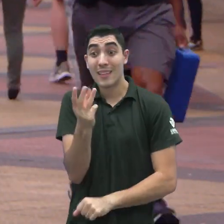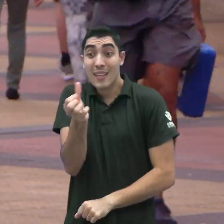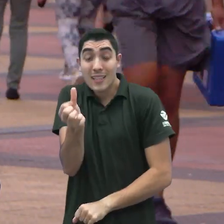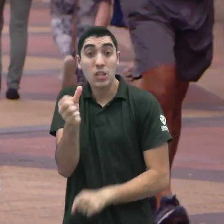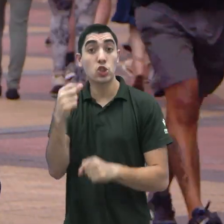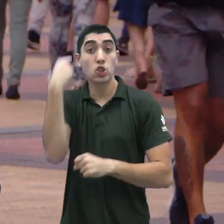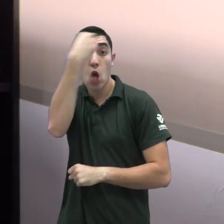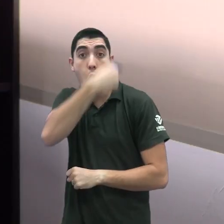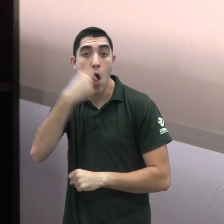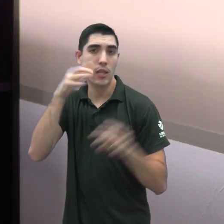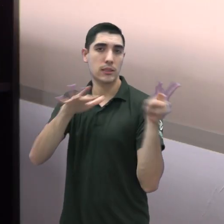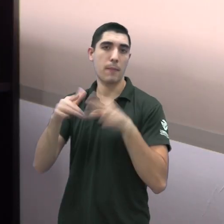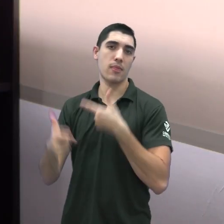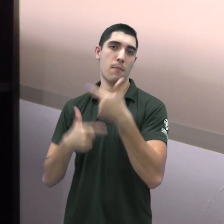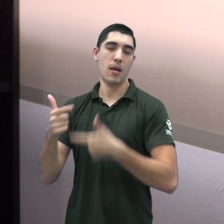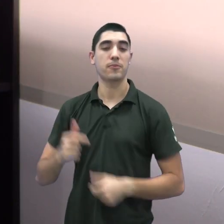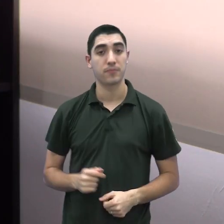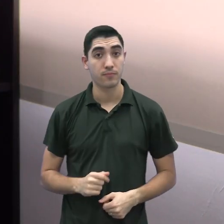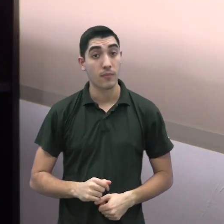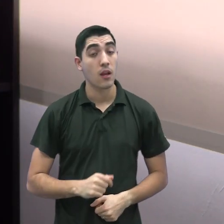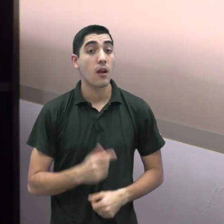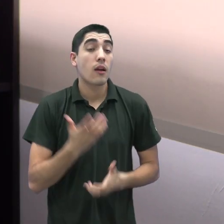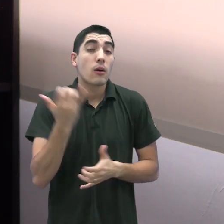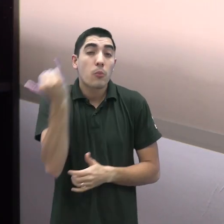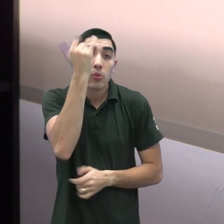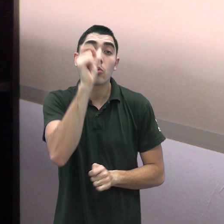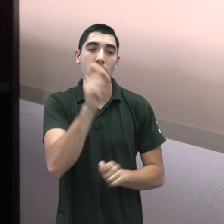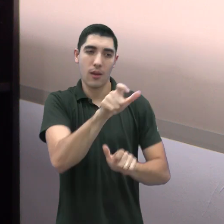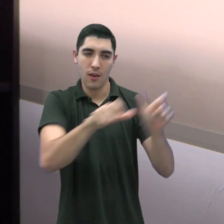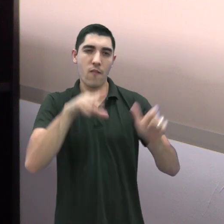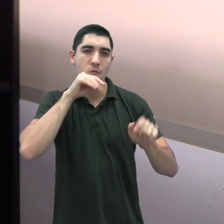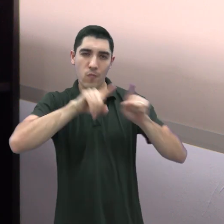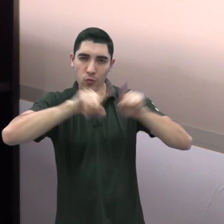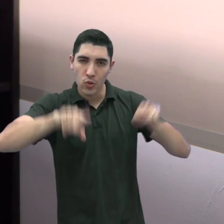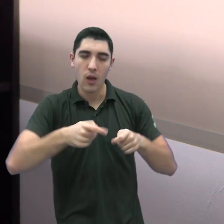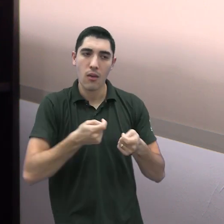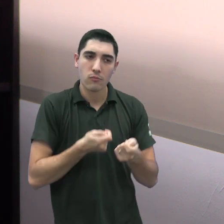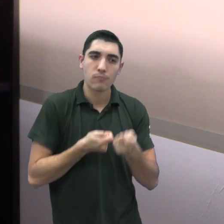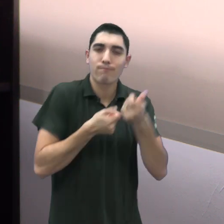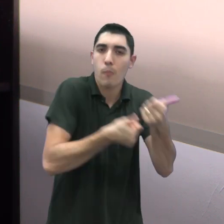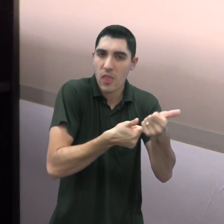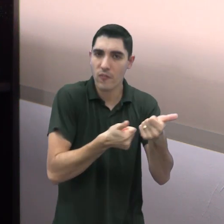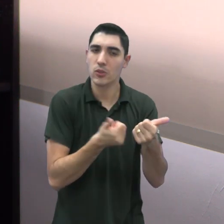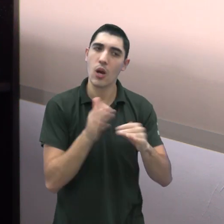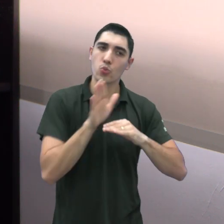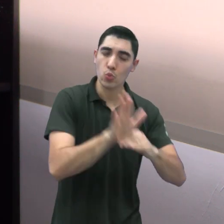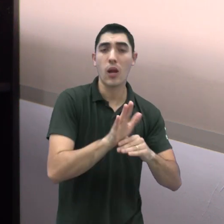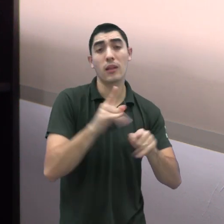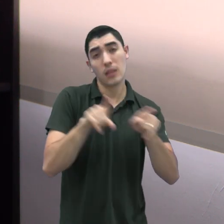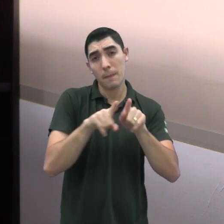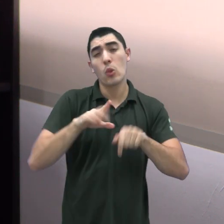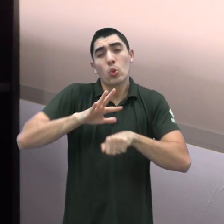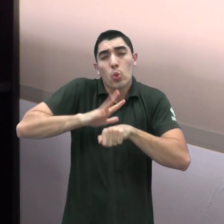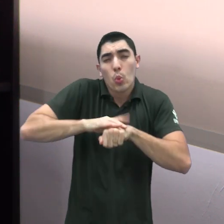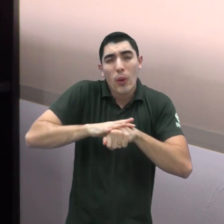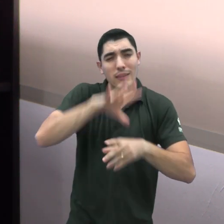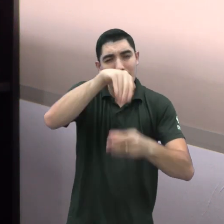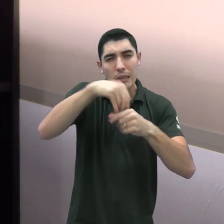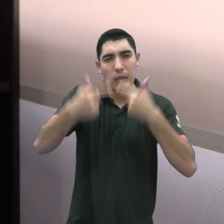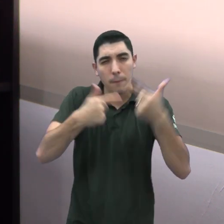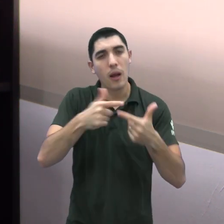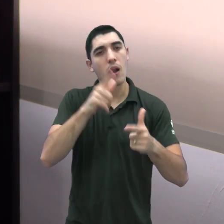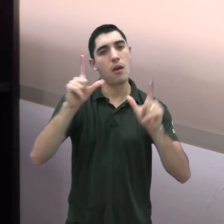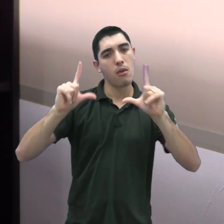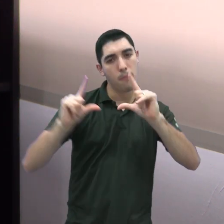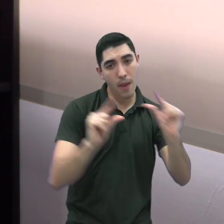horas semanais. Principalmente, ela quer trazer mais benefícios aos empregados, reduzir doenças do trabalho e, principalmente,